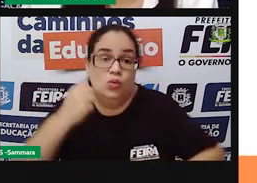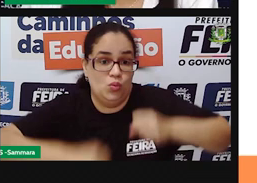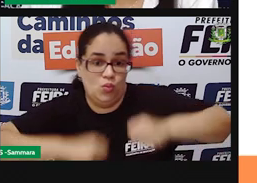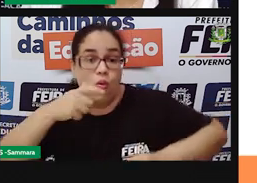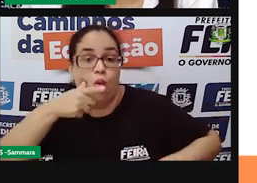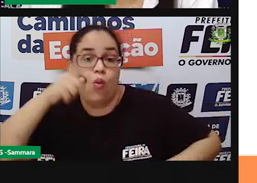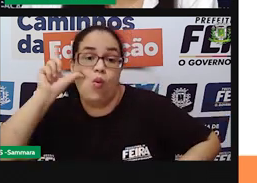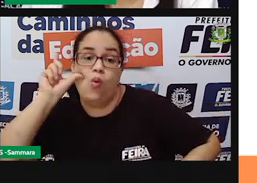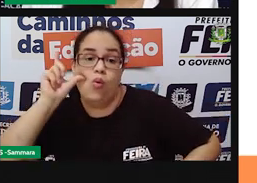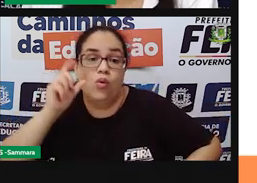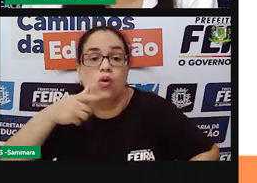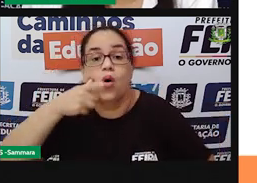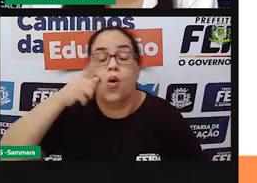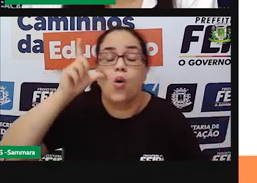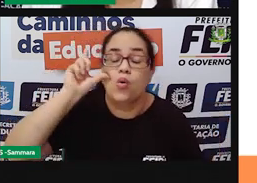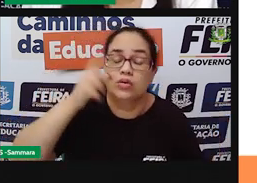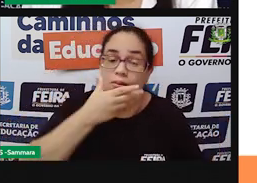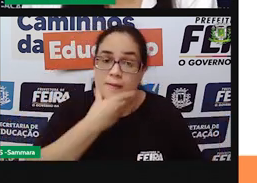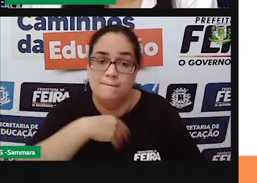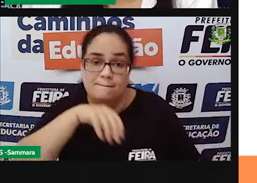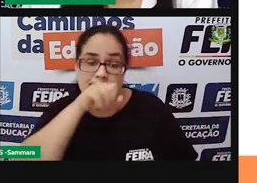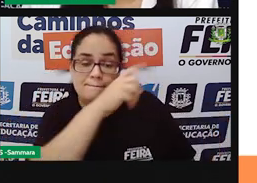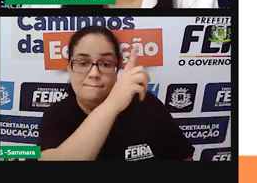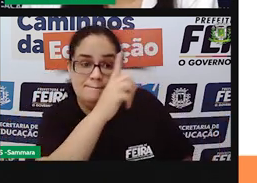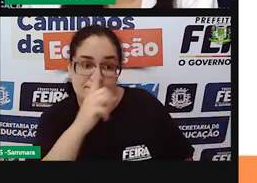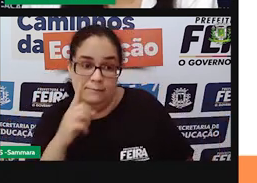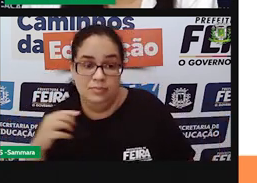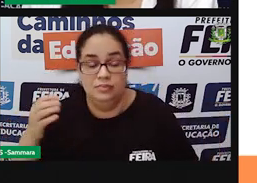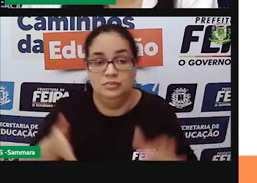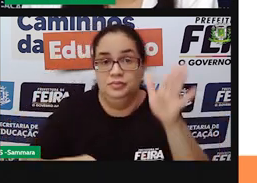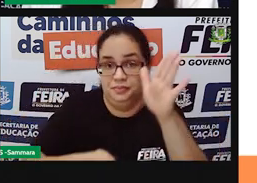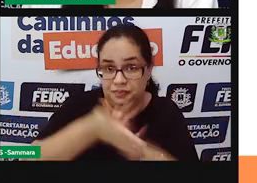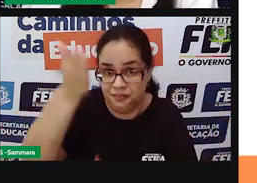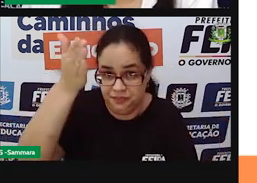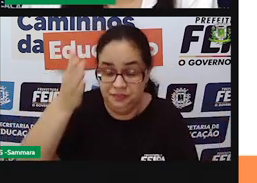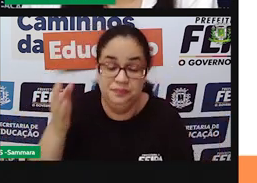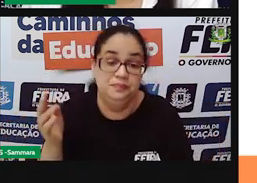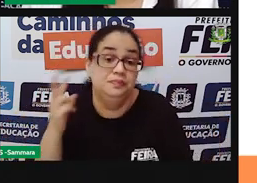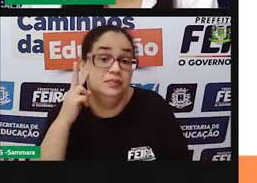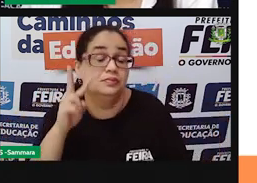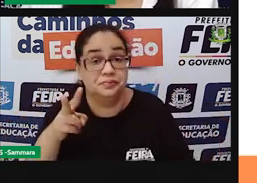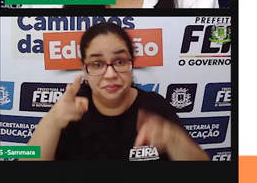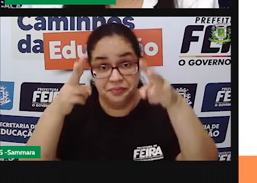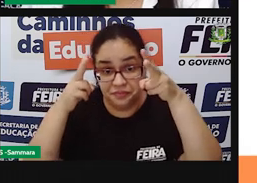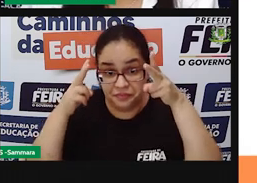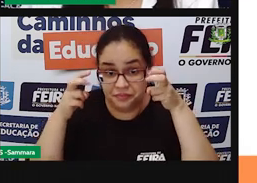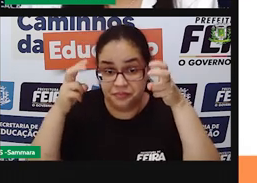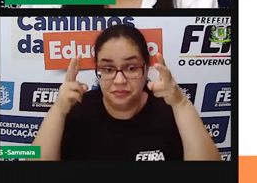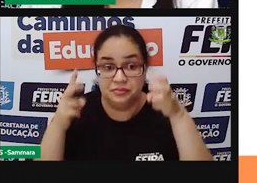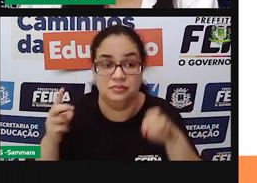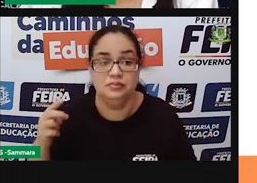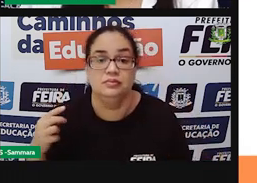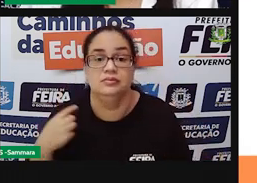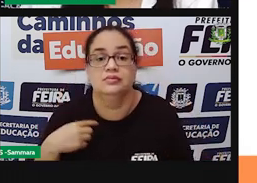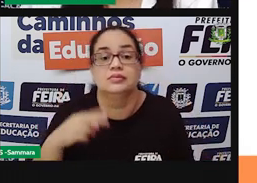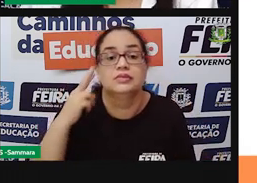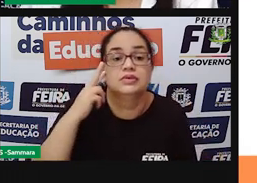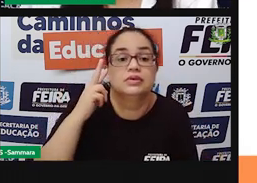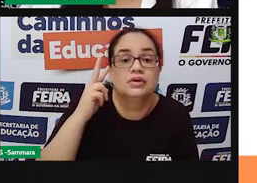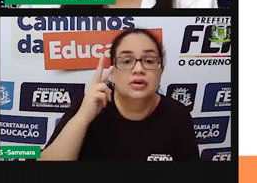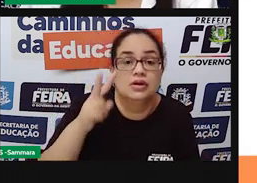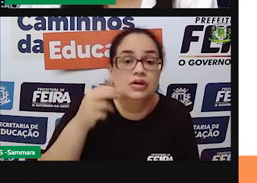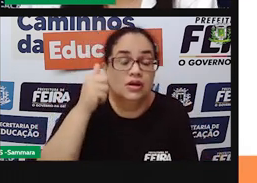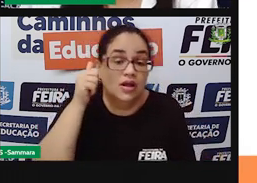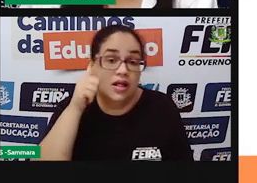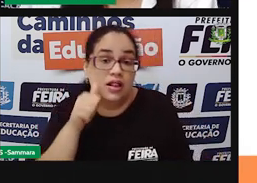os meus pais chegaram de viagem. É interessante a gente observar que por mais que a gente coloque eles e